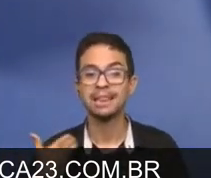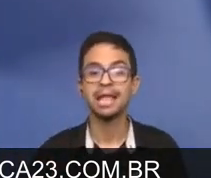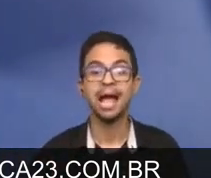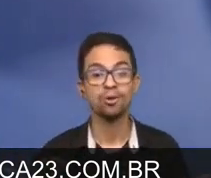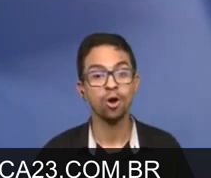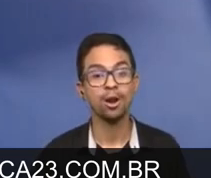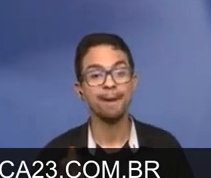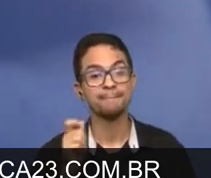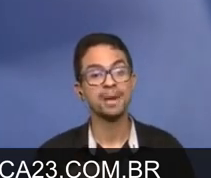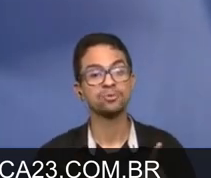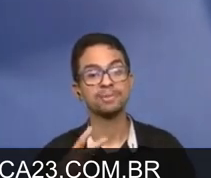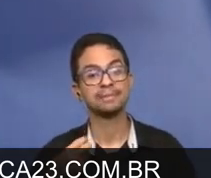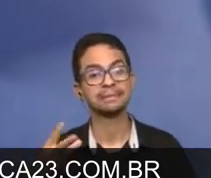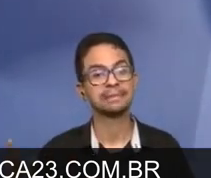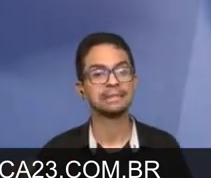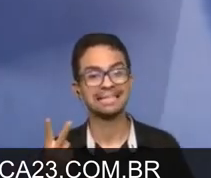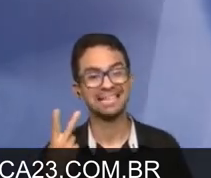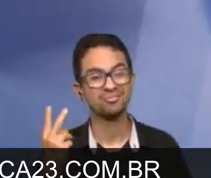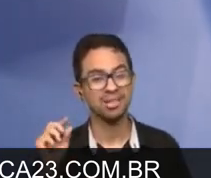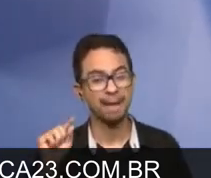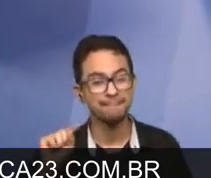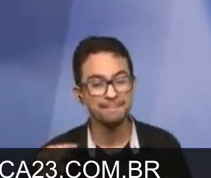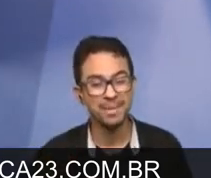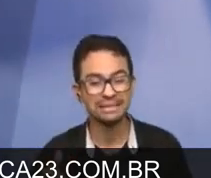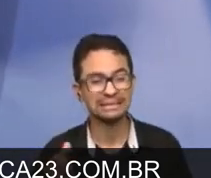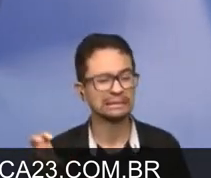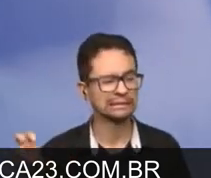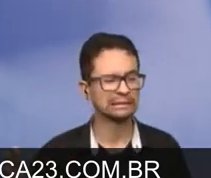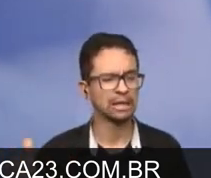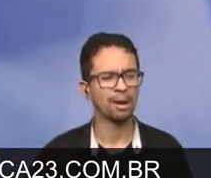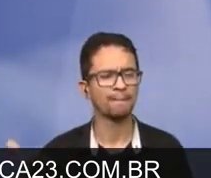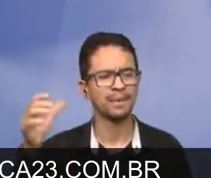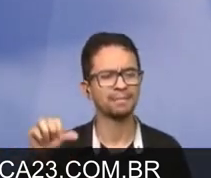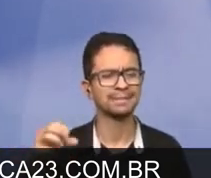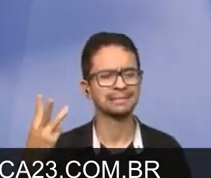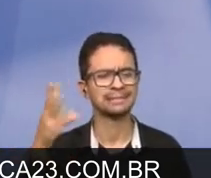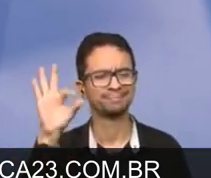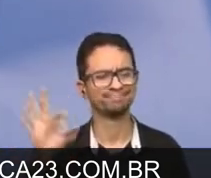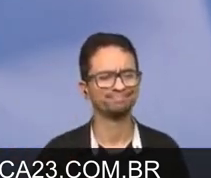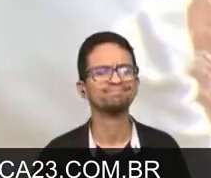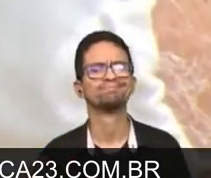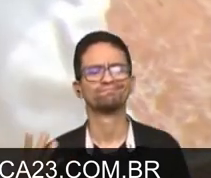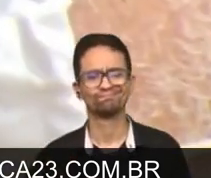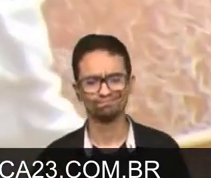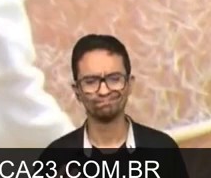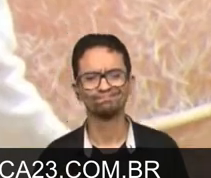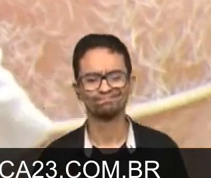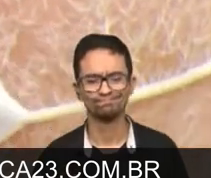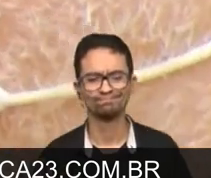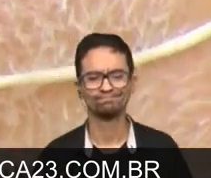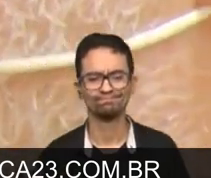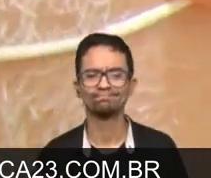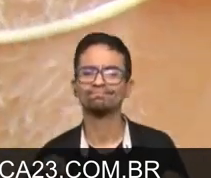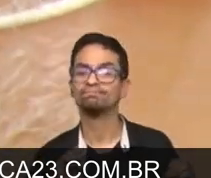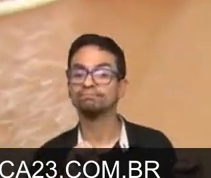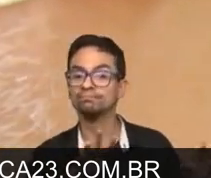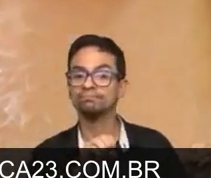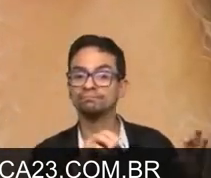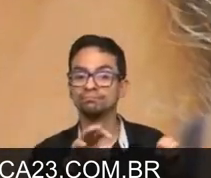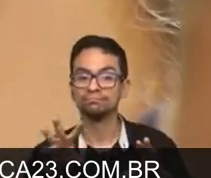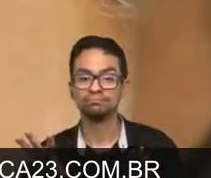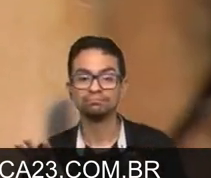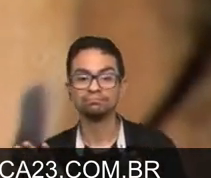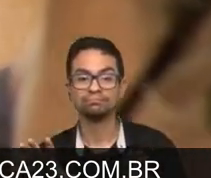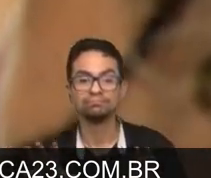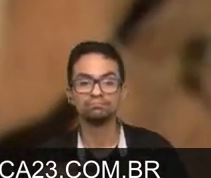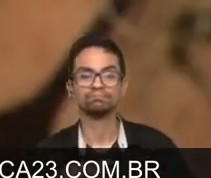deste ano, foram 32 mil consultas, aumento de 93%. A orientação é que pessoas com